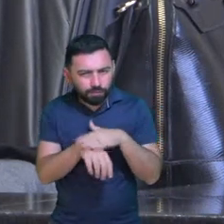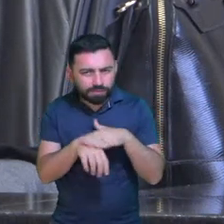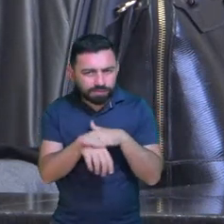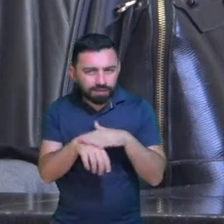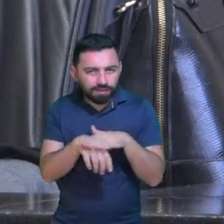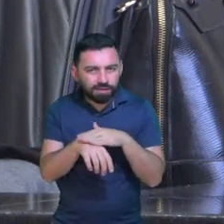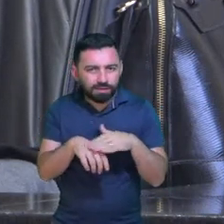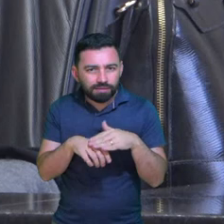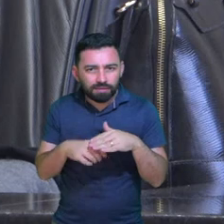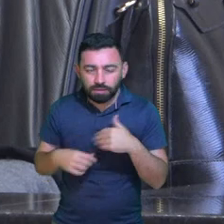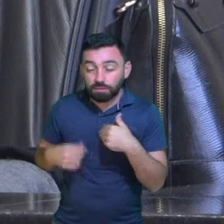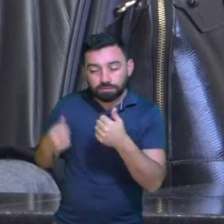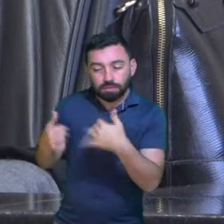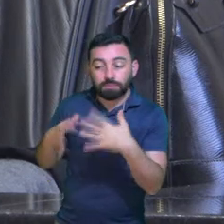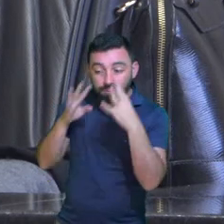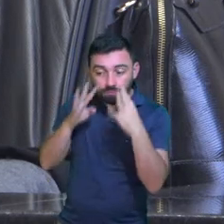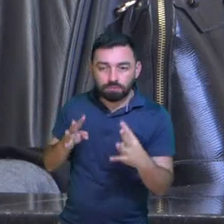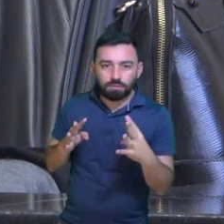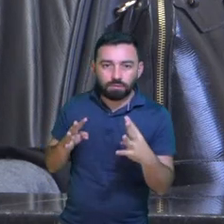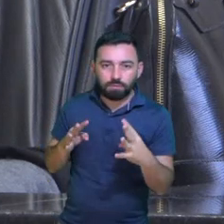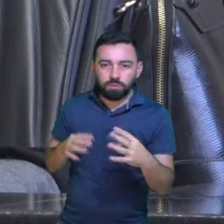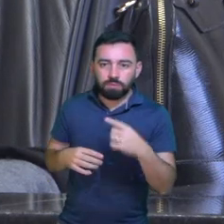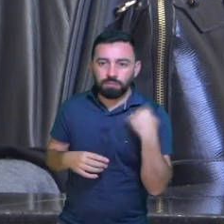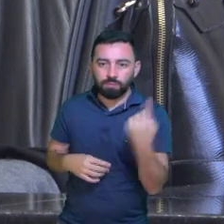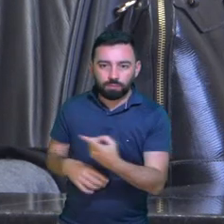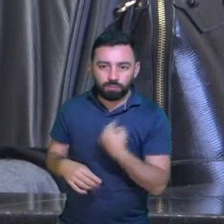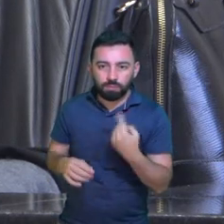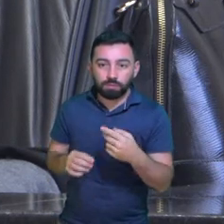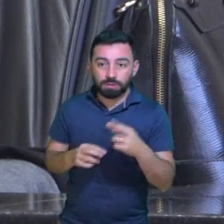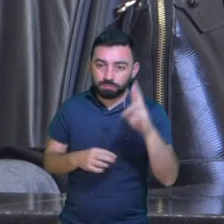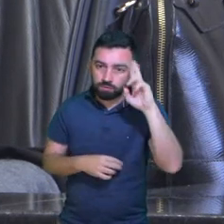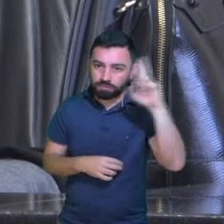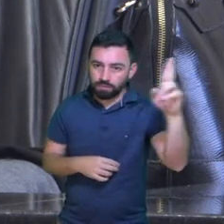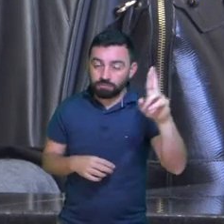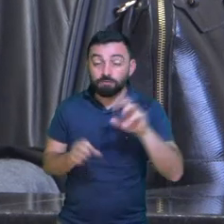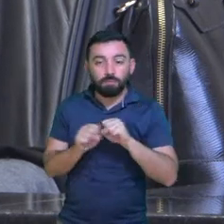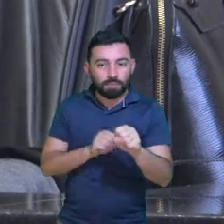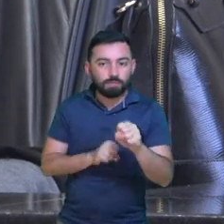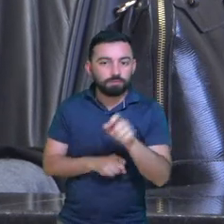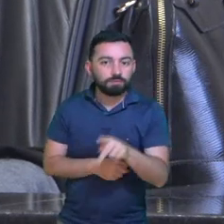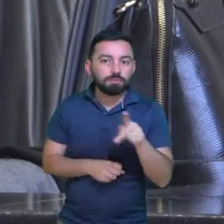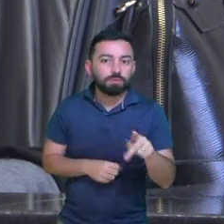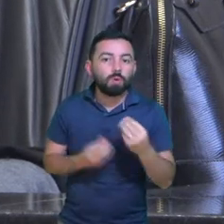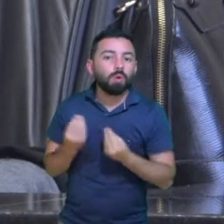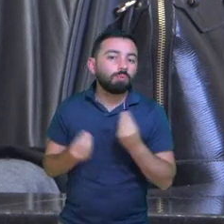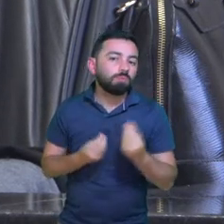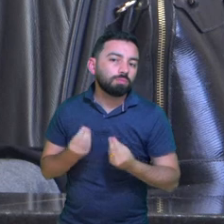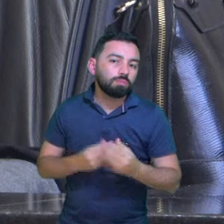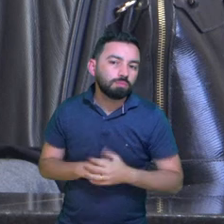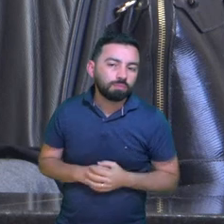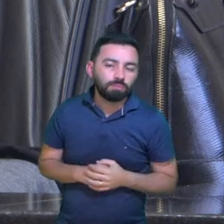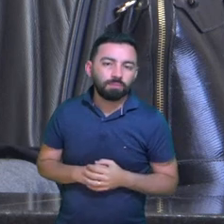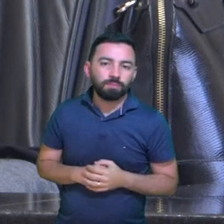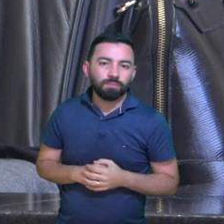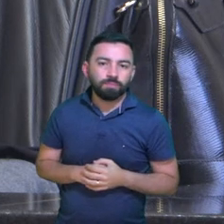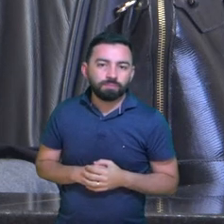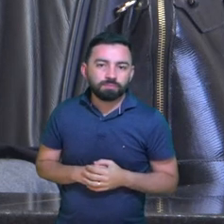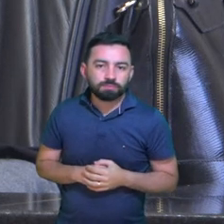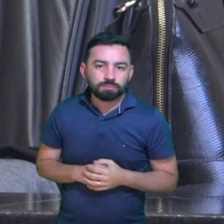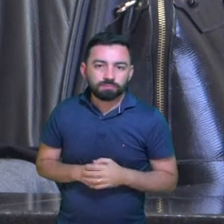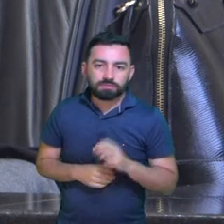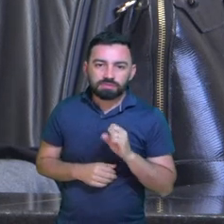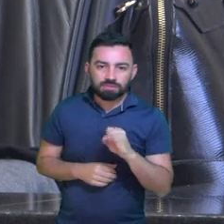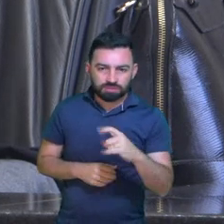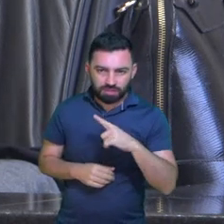coisa que eu começo é isso presta atenção nós somos responsáveis para formar Professor como é que nós estamos formando professor se a gente